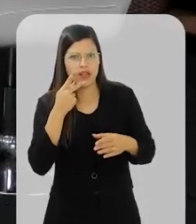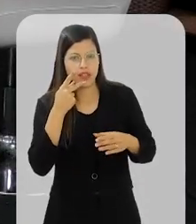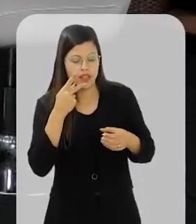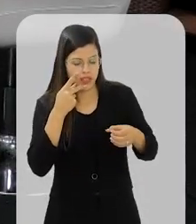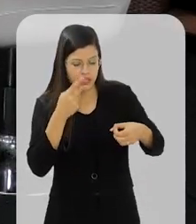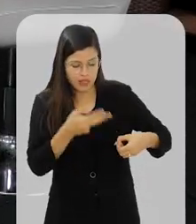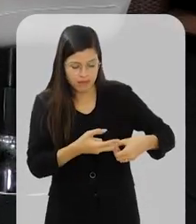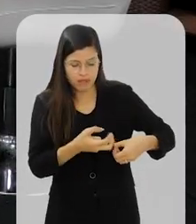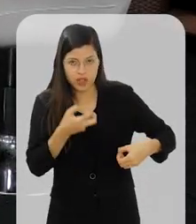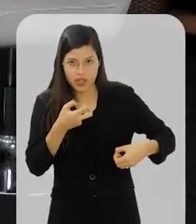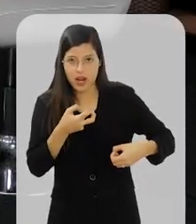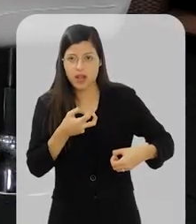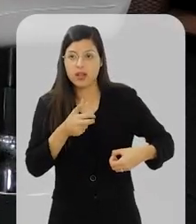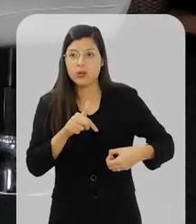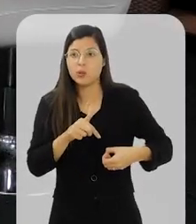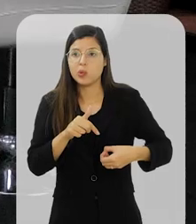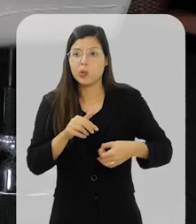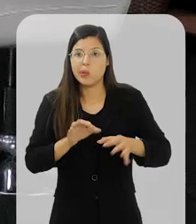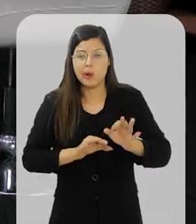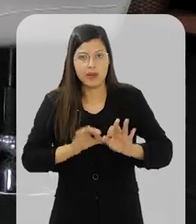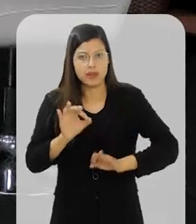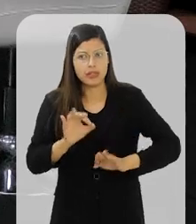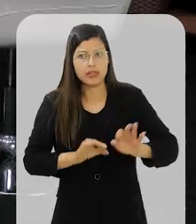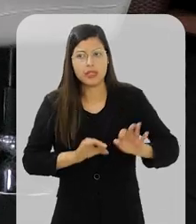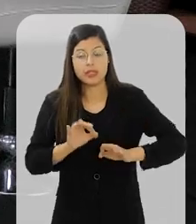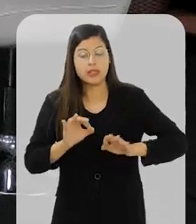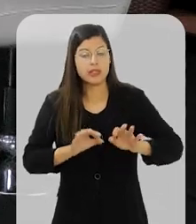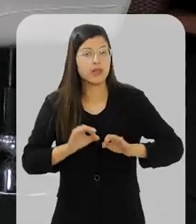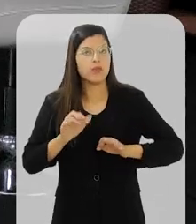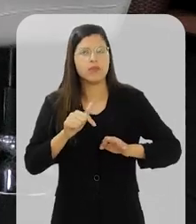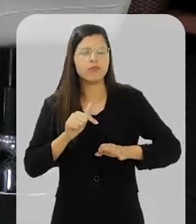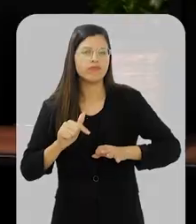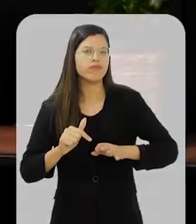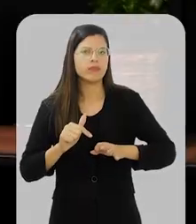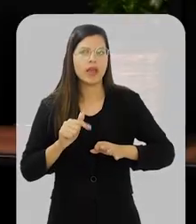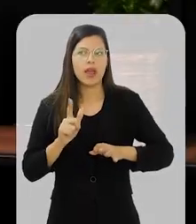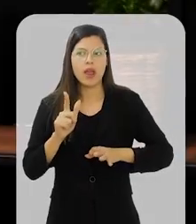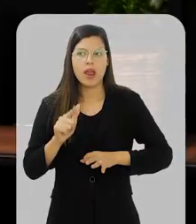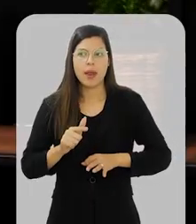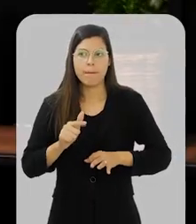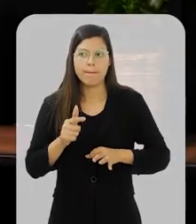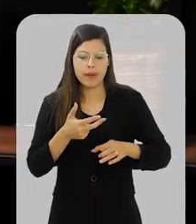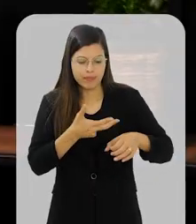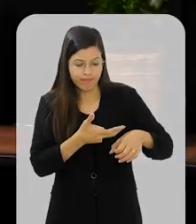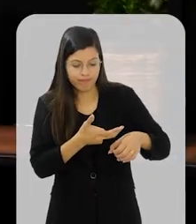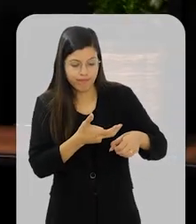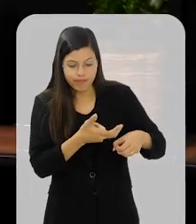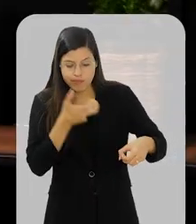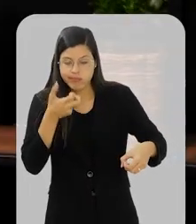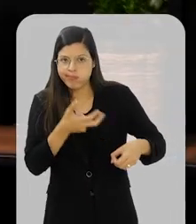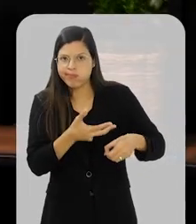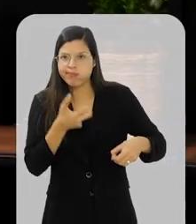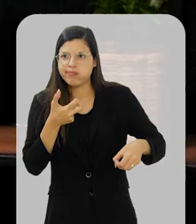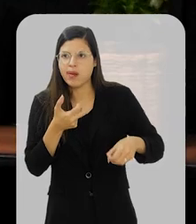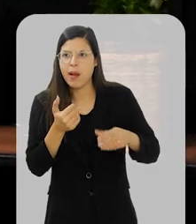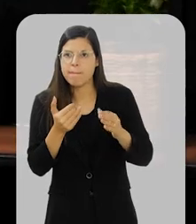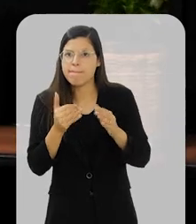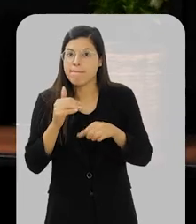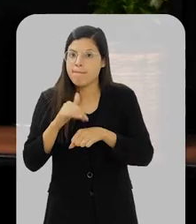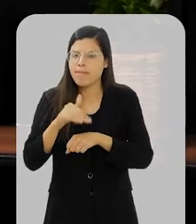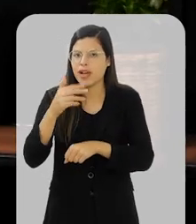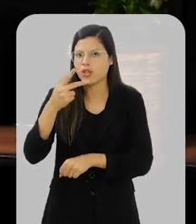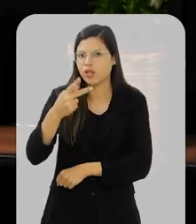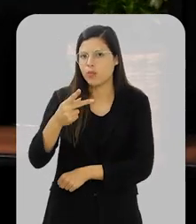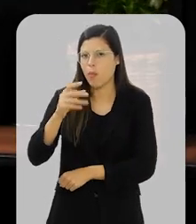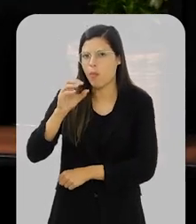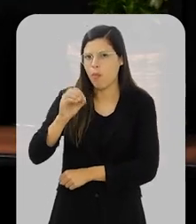é preparado, né, esse preparo que nós fazemos desse extrato, ele é justamente para extrair mais